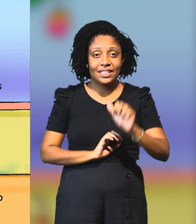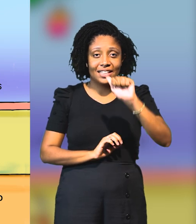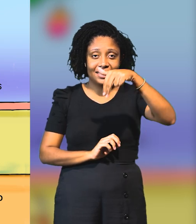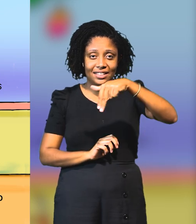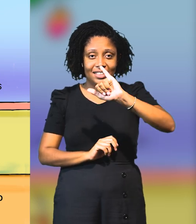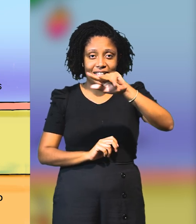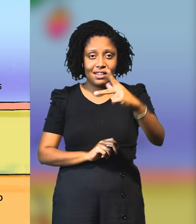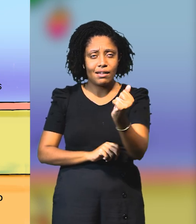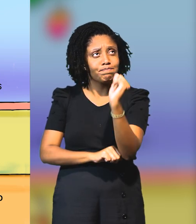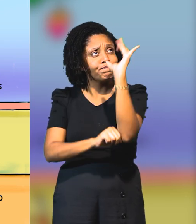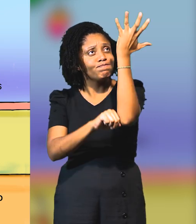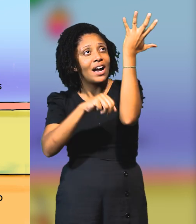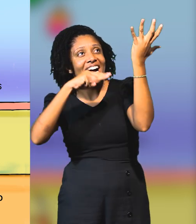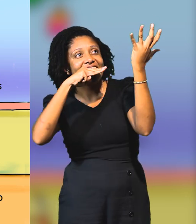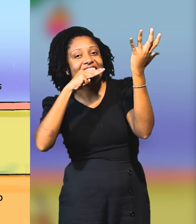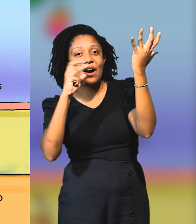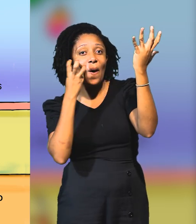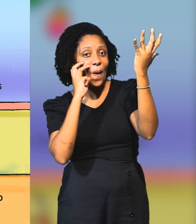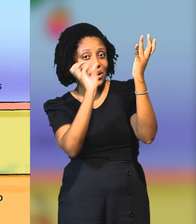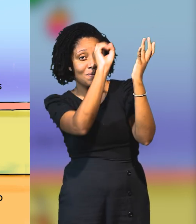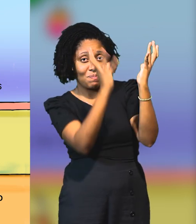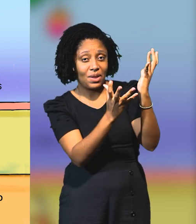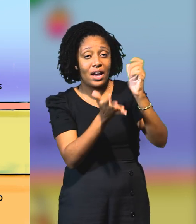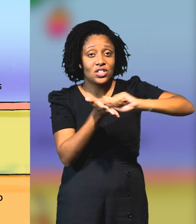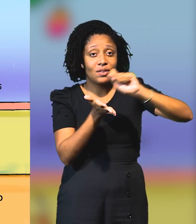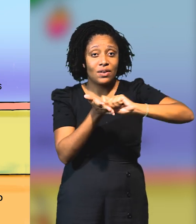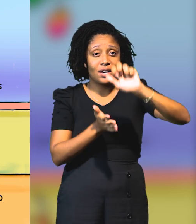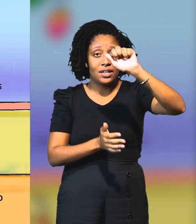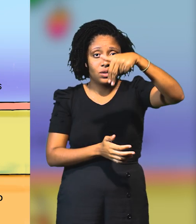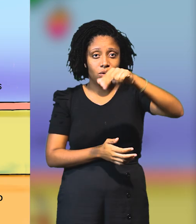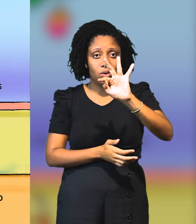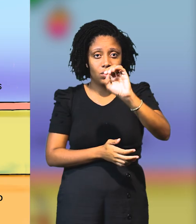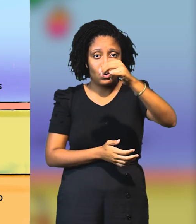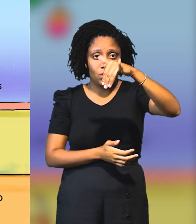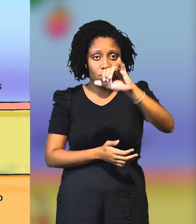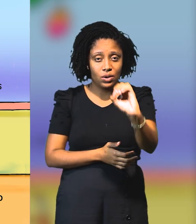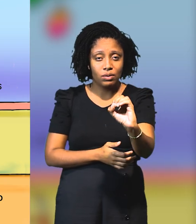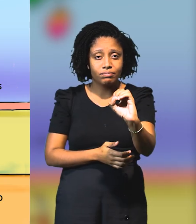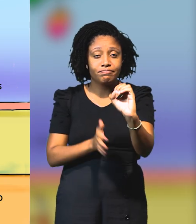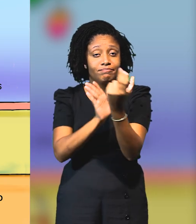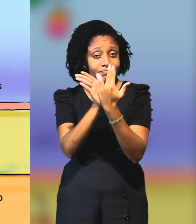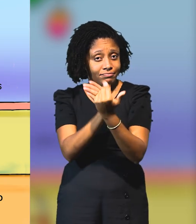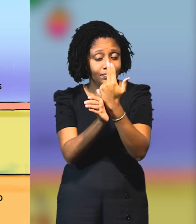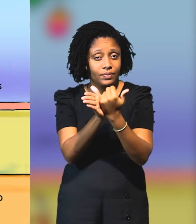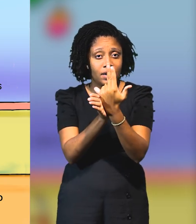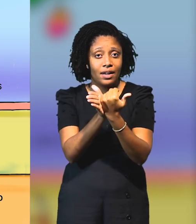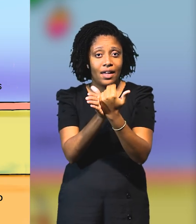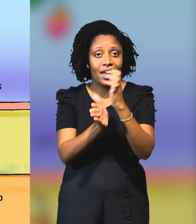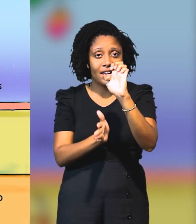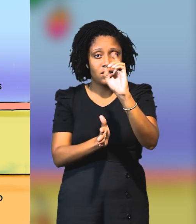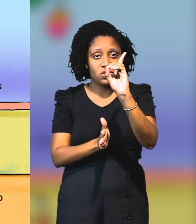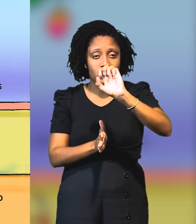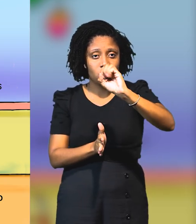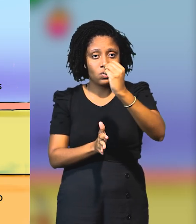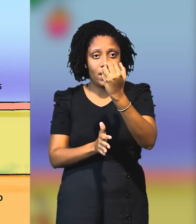Aninha e o Pé de Manga Rosa. Autor: Antônio Carlos de Oliveira. Ilustrações de